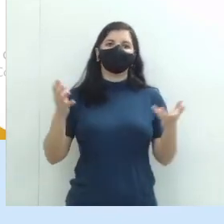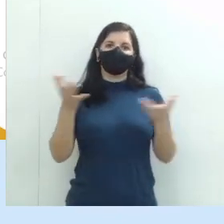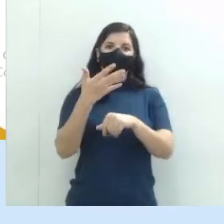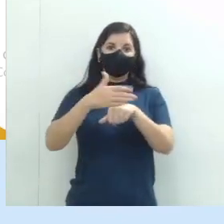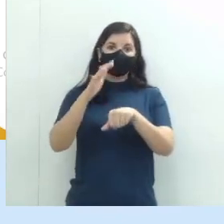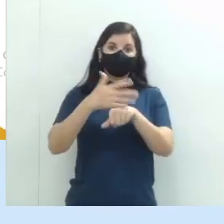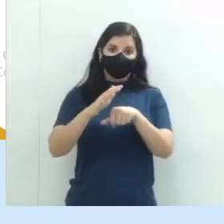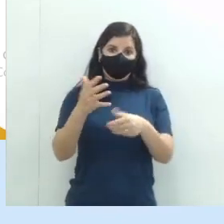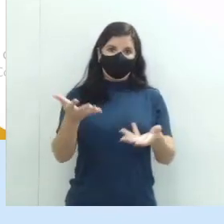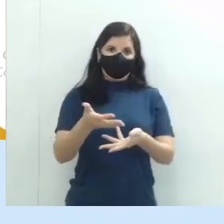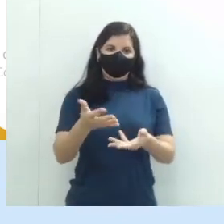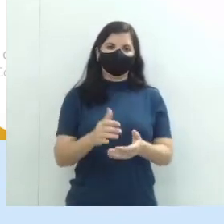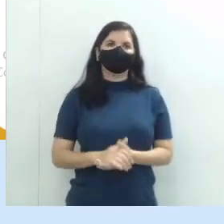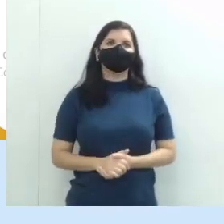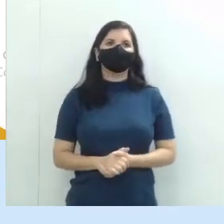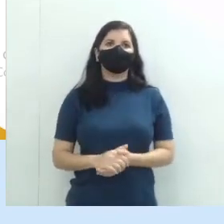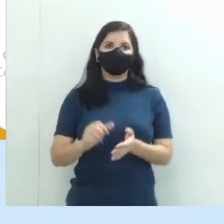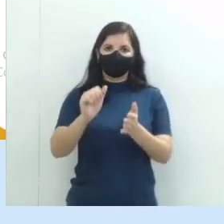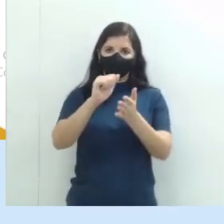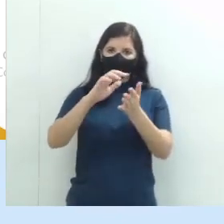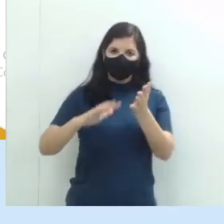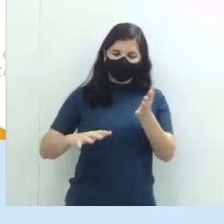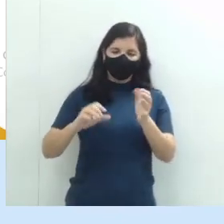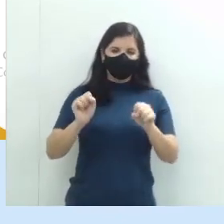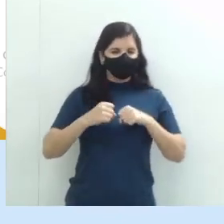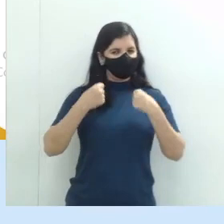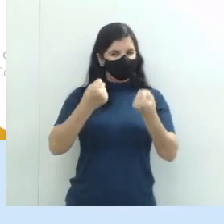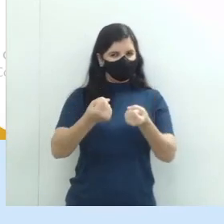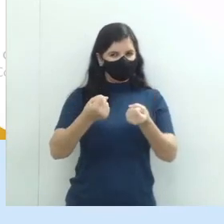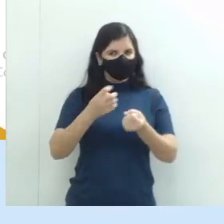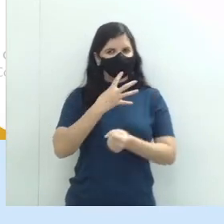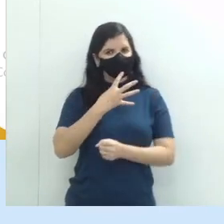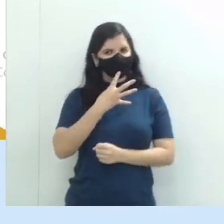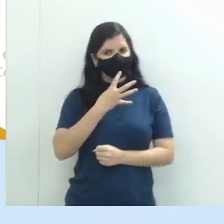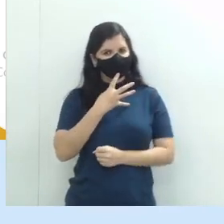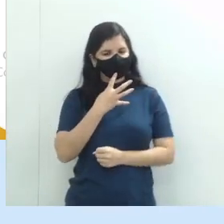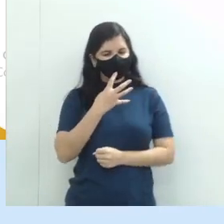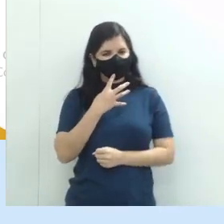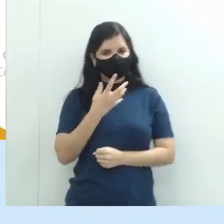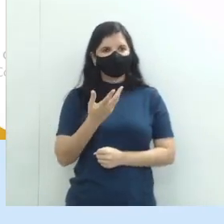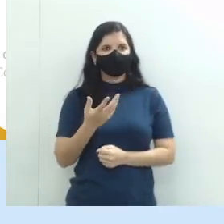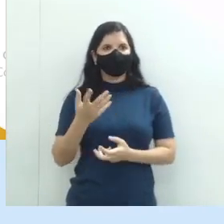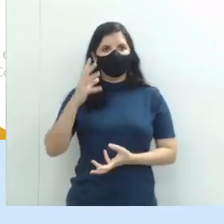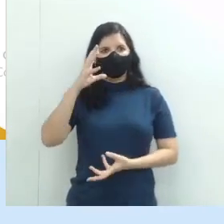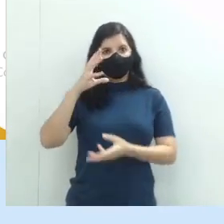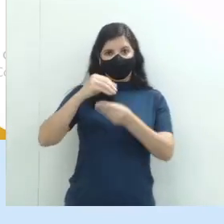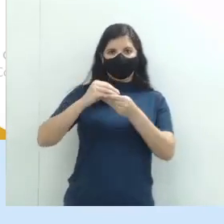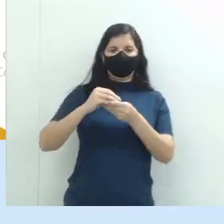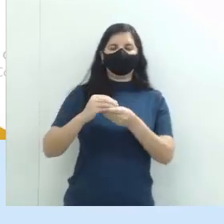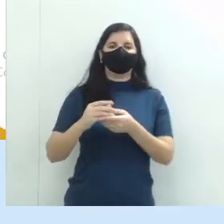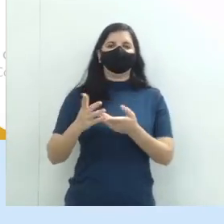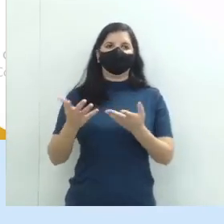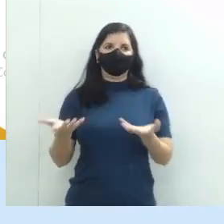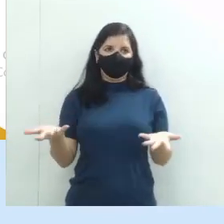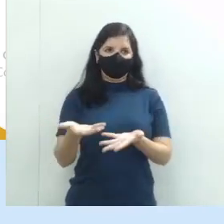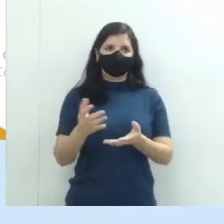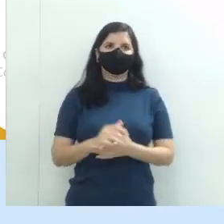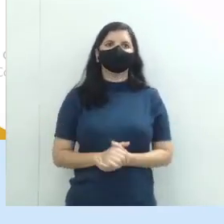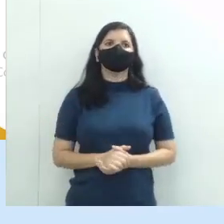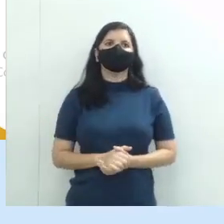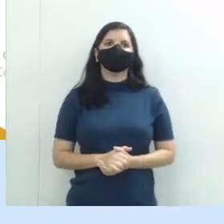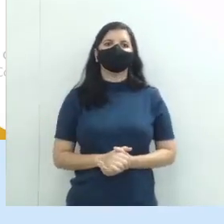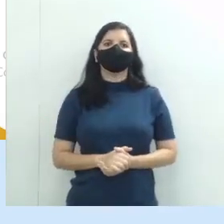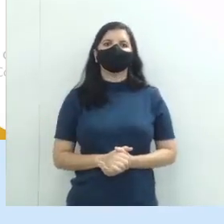para a atividade. As atividades fortalecem o conhecimento. Vou só recapitular para vocês antes de ir para a atividade,